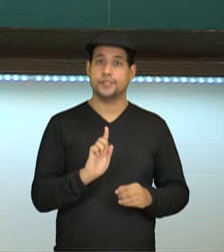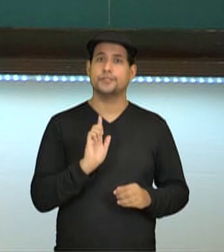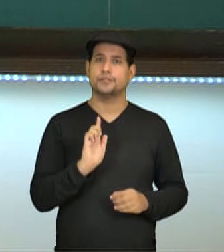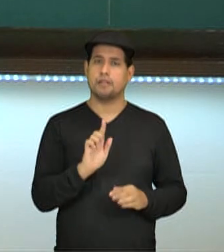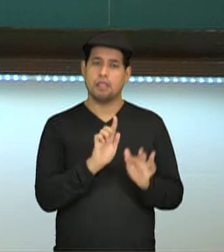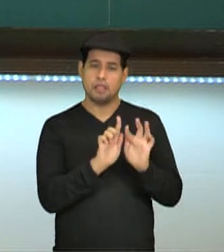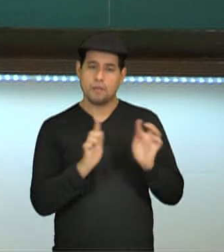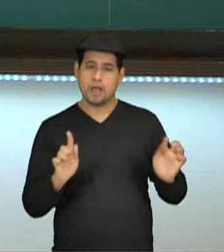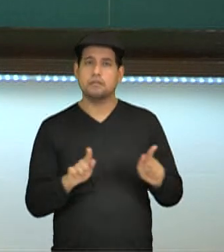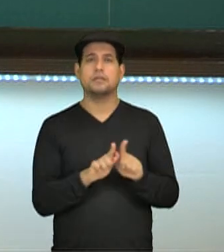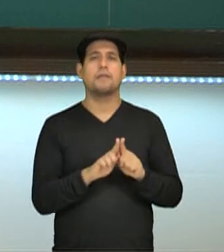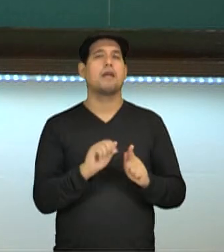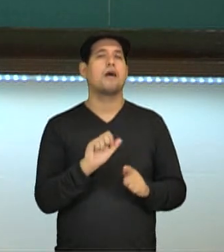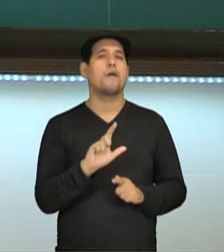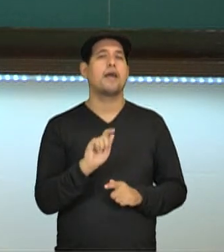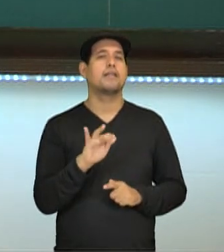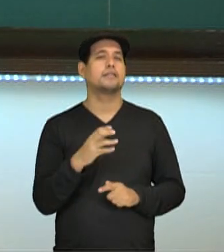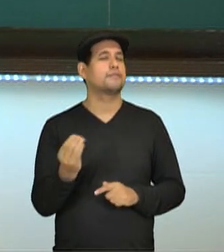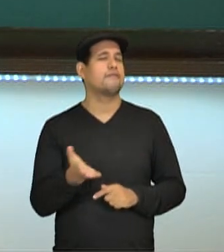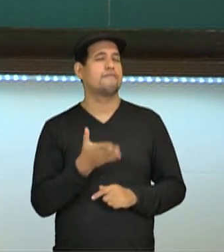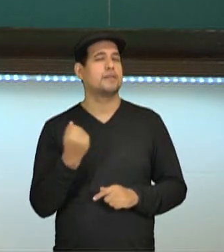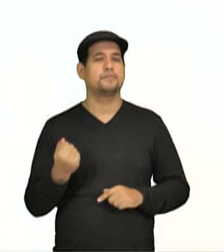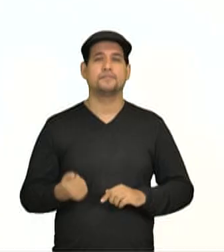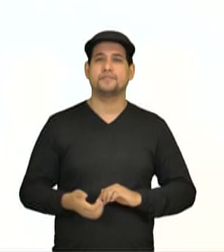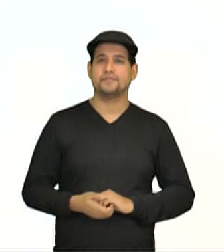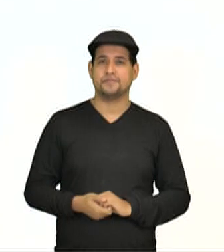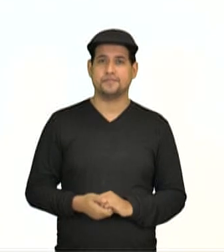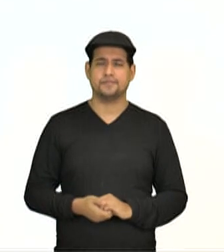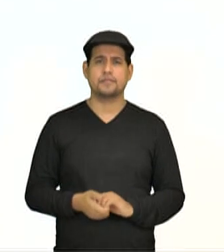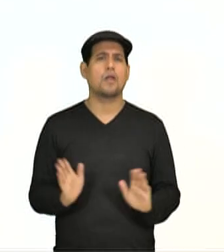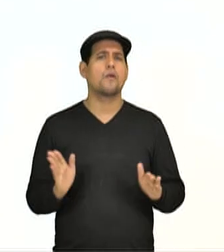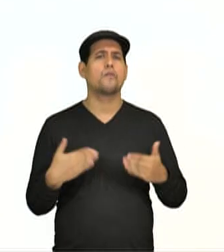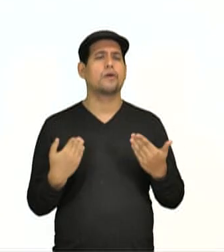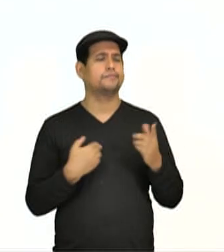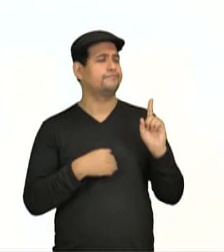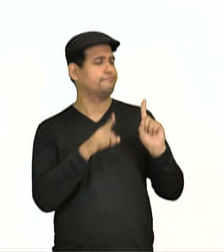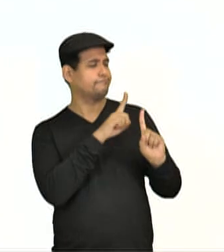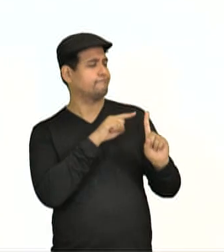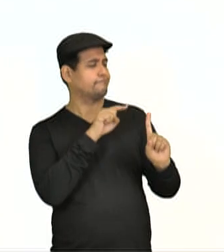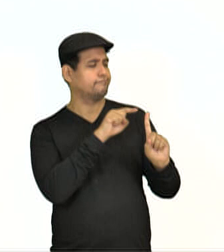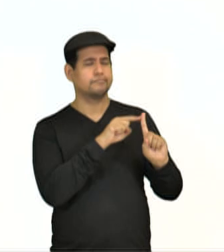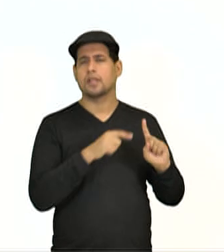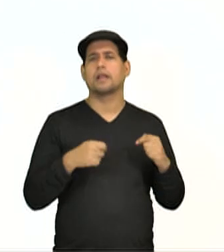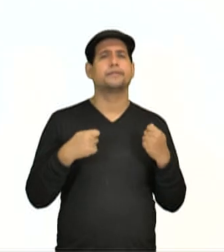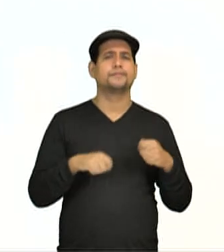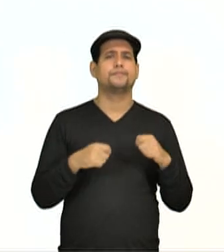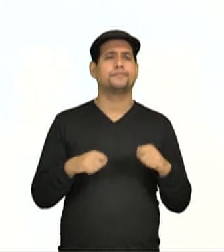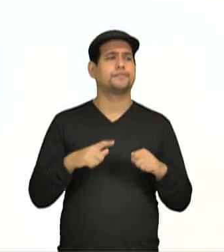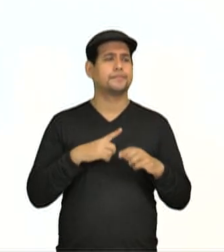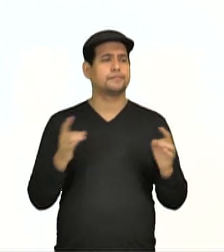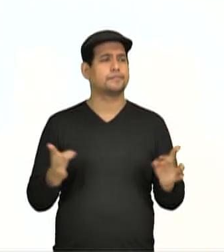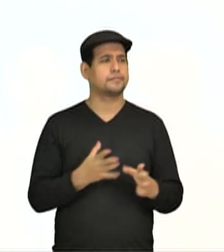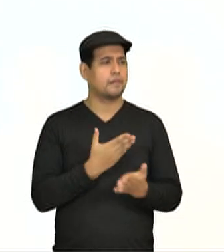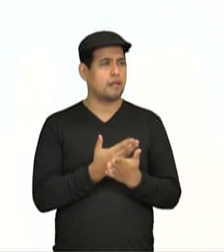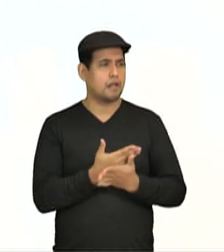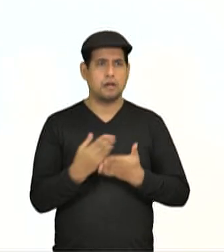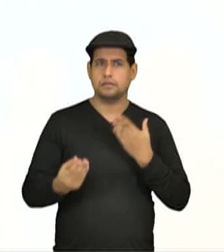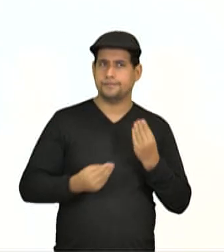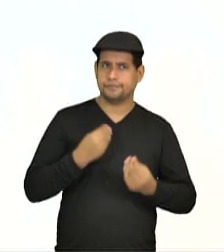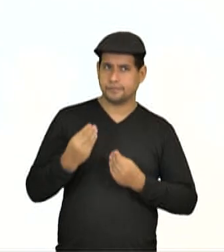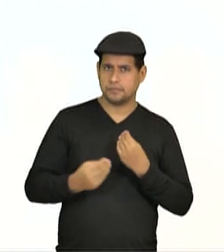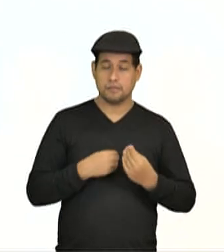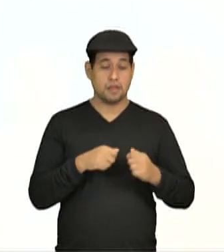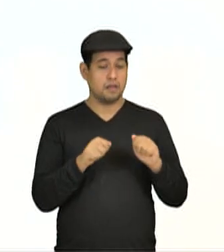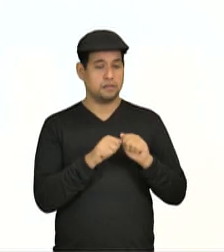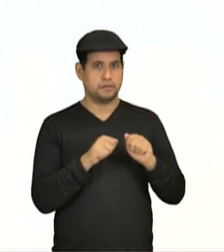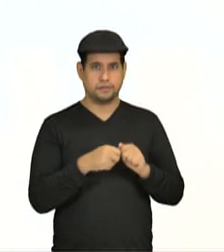Lembra dele? Vamos lá então? Então, quais são os nossos objetivos? O que eu preciso que você termine essa aula?